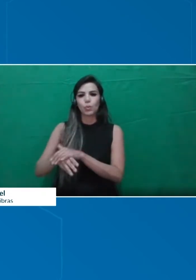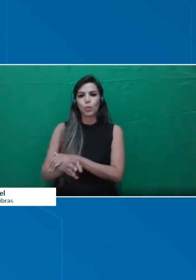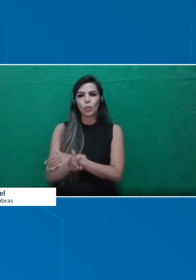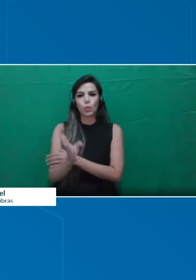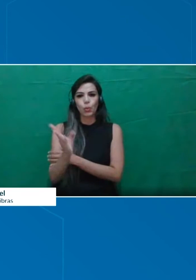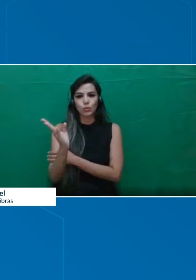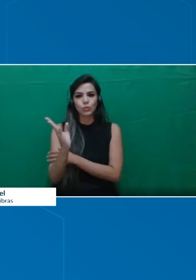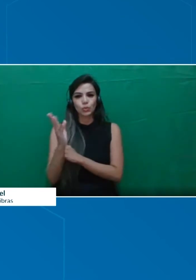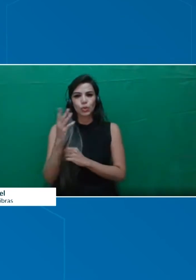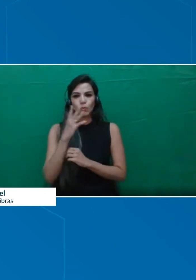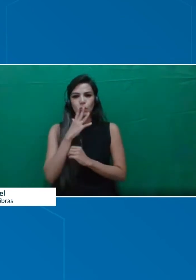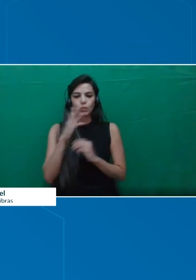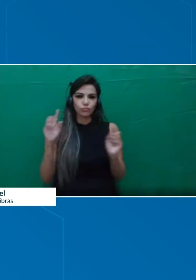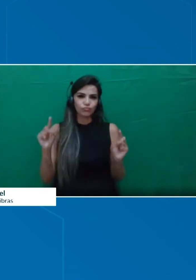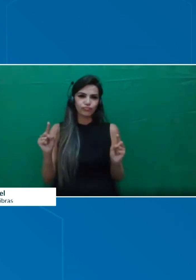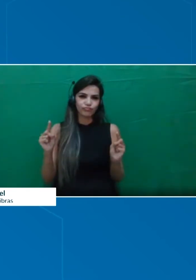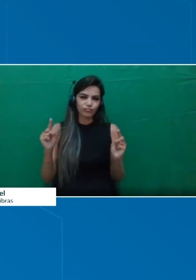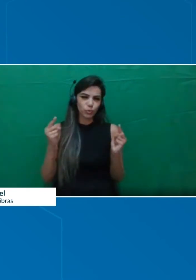esse desafio, né?